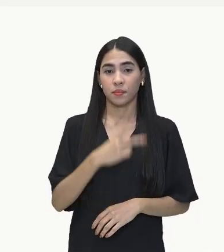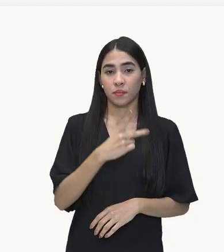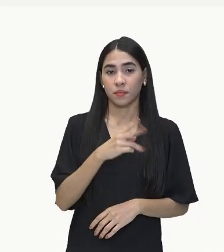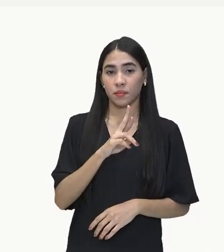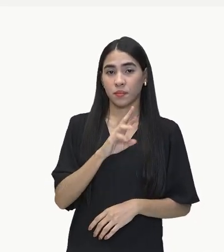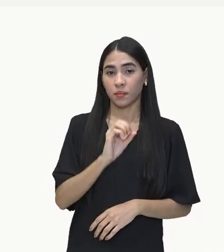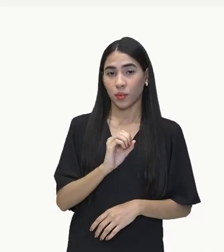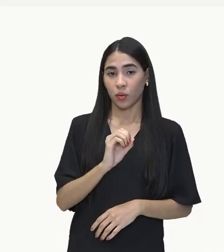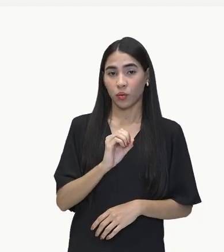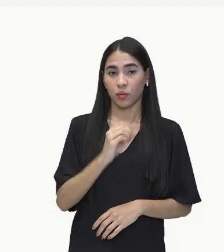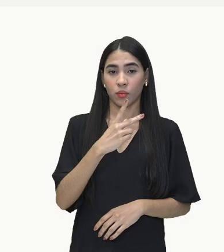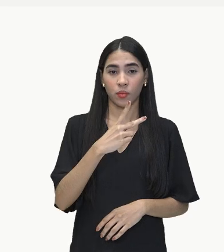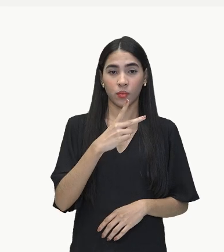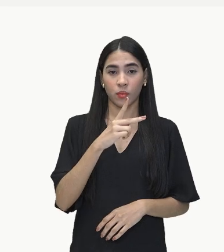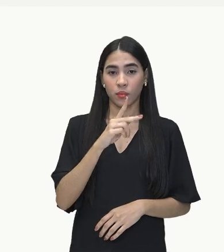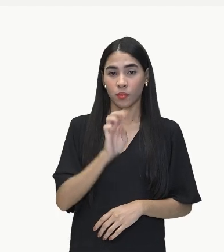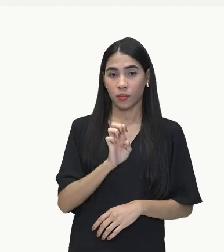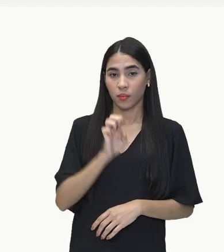propenal.